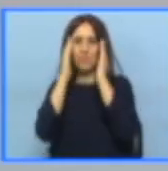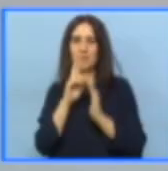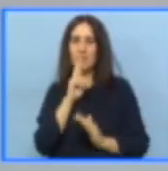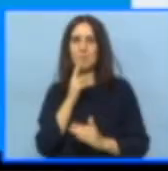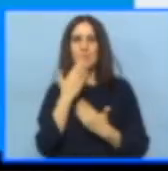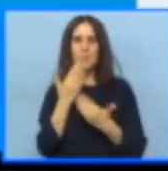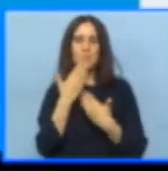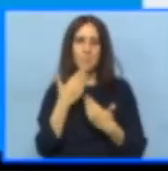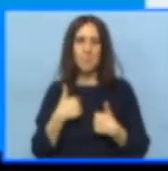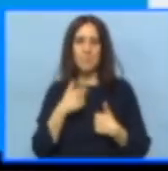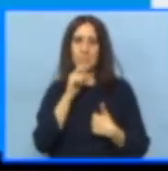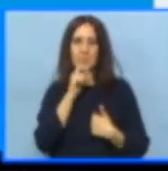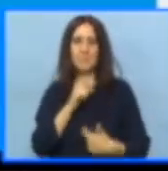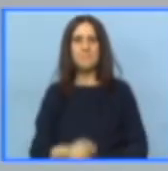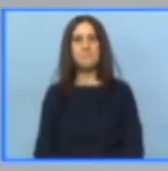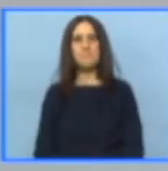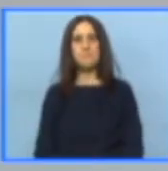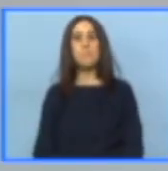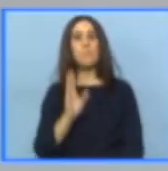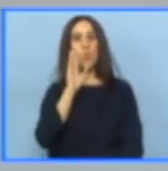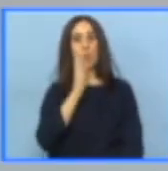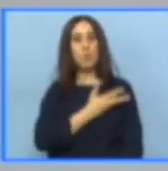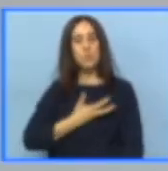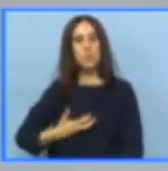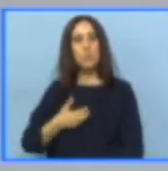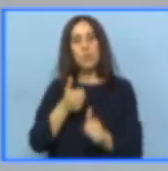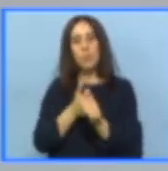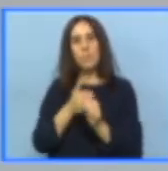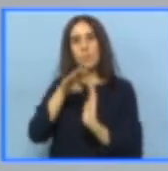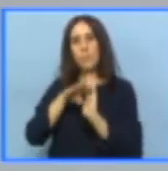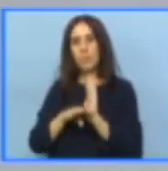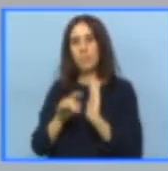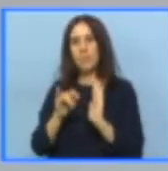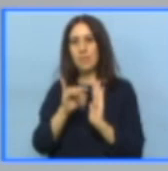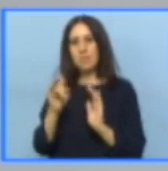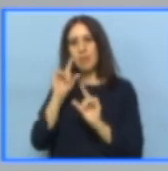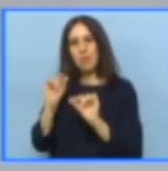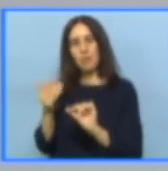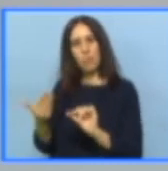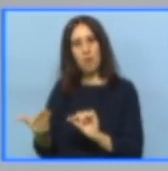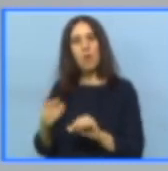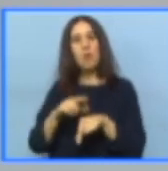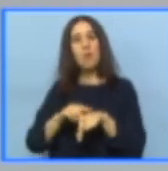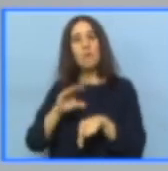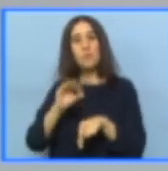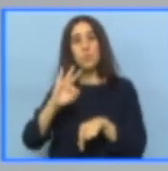Muito obrigado. Muito obrigado pela oportunidade. Mais logo, acompanhe o programa Eclésia na sua edição rádio, pelas